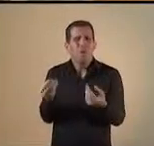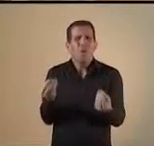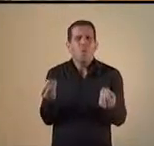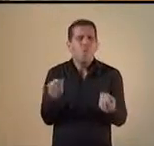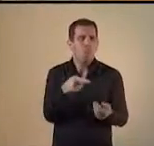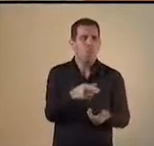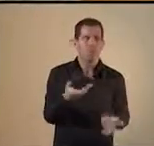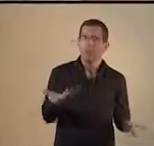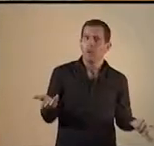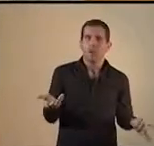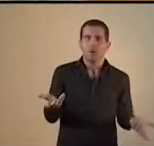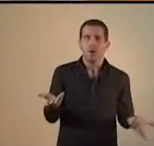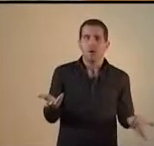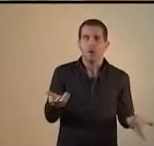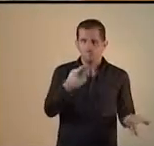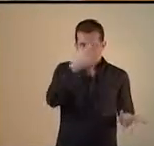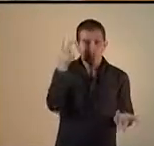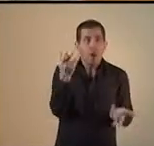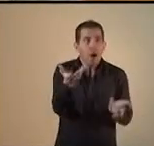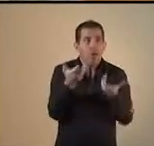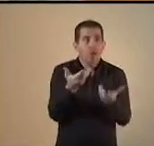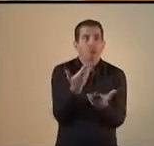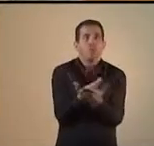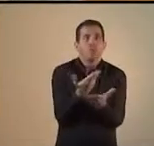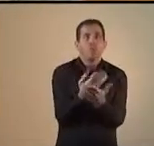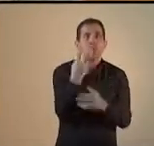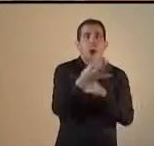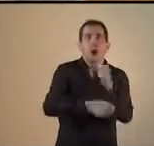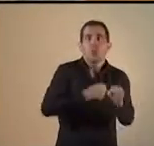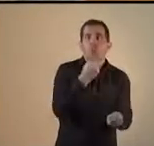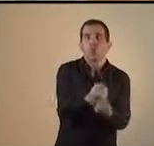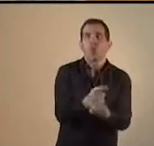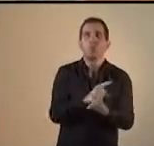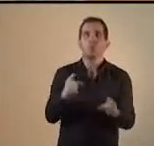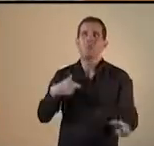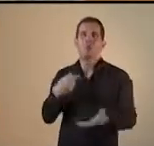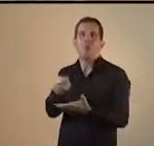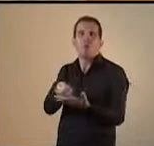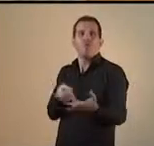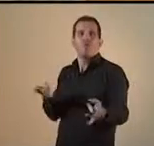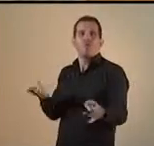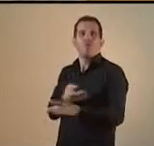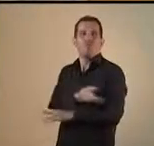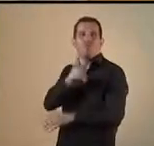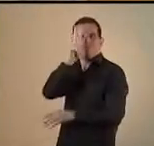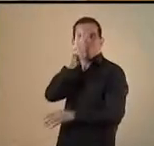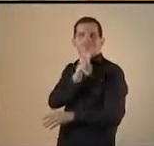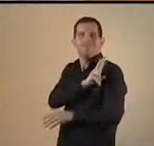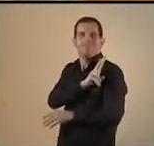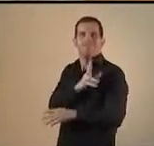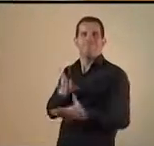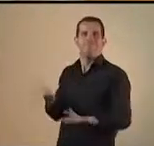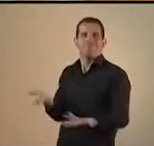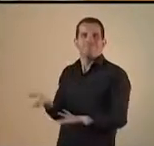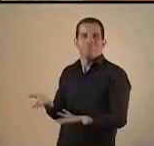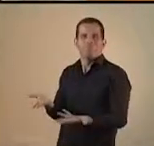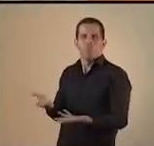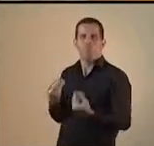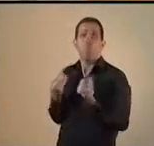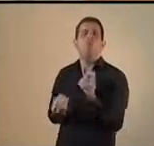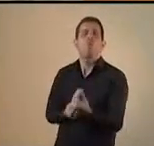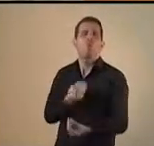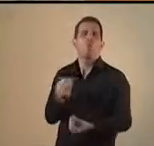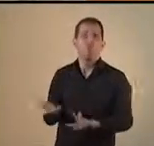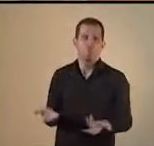curso superior, sendo que ela pode fazer um concurso a nível médio? Né? Então, assim, está indo contra aos princípios